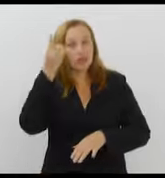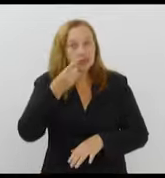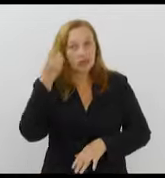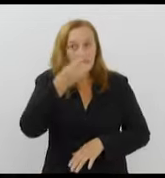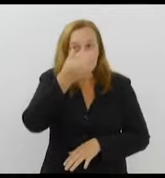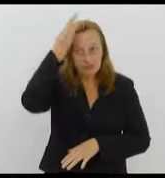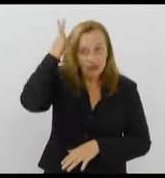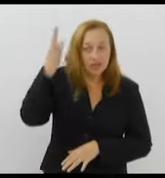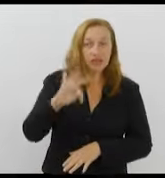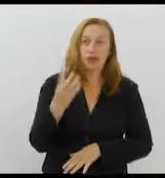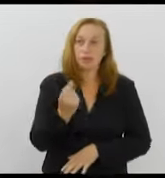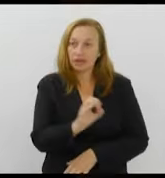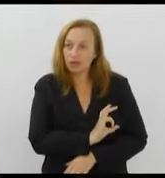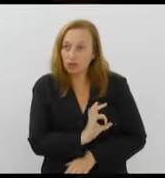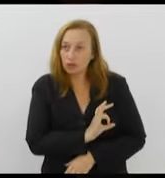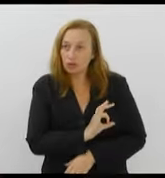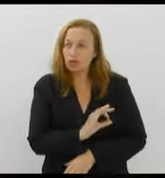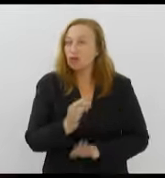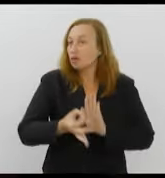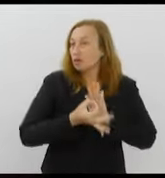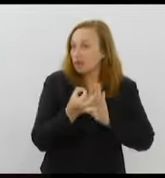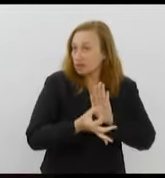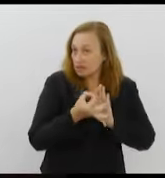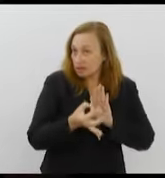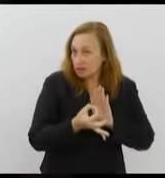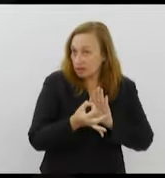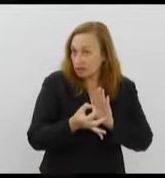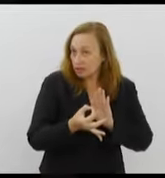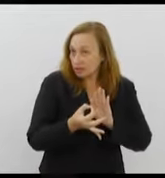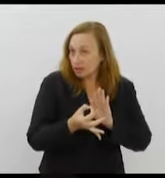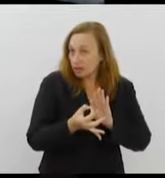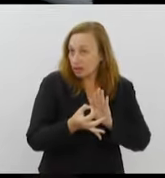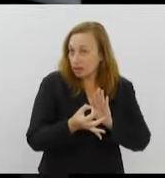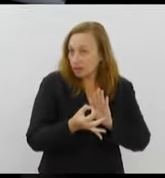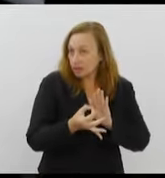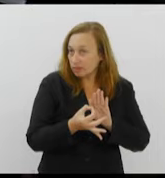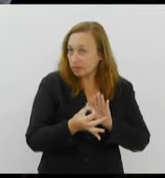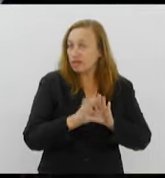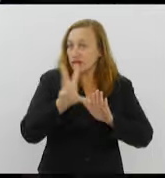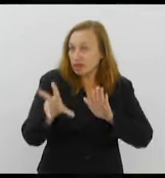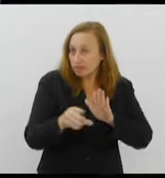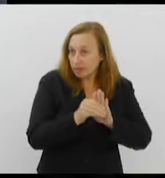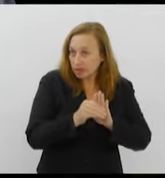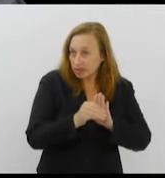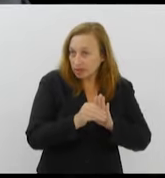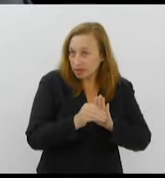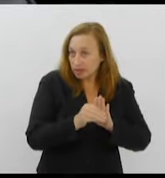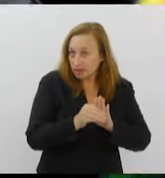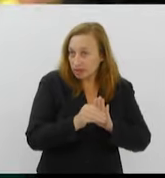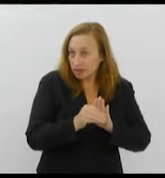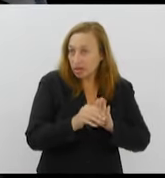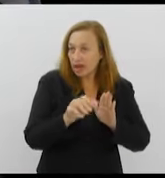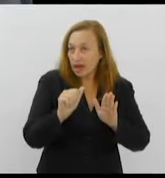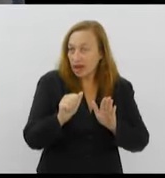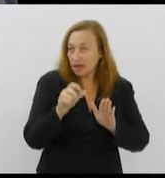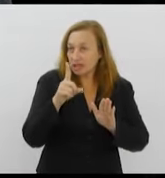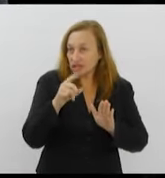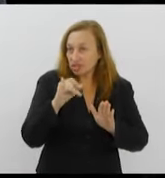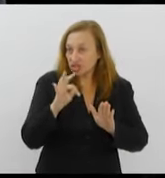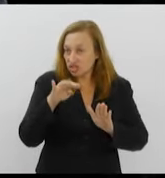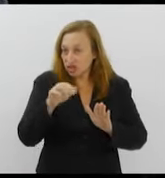deputada Marta, como o parecer dado foi para uma emenda aditiva aglutinando duas emendas,